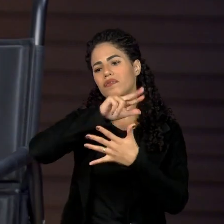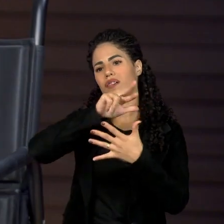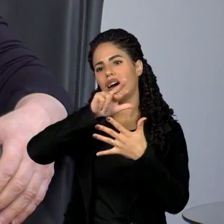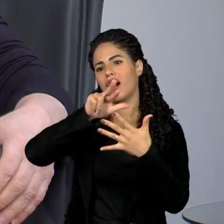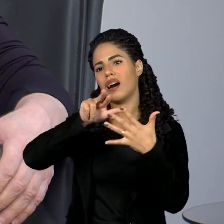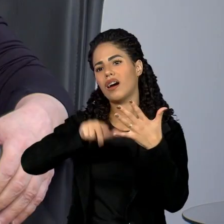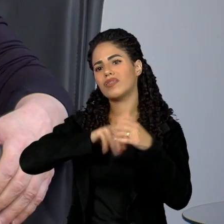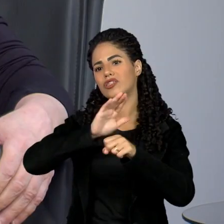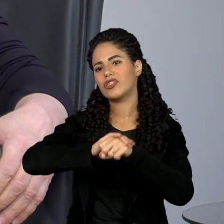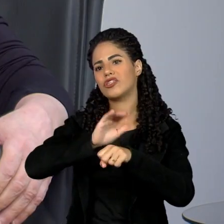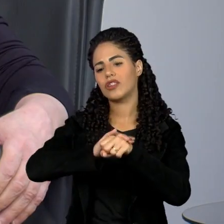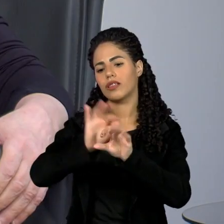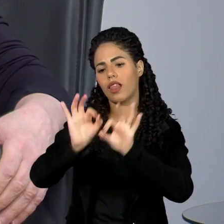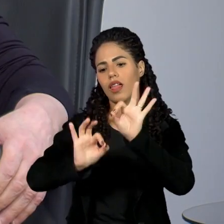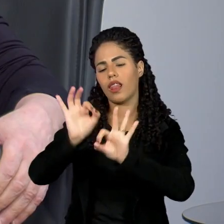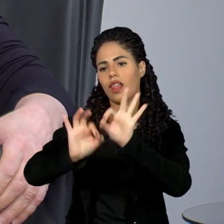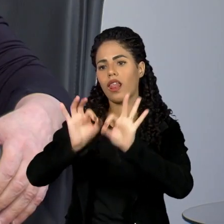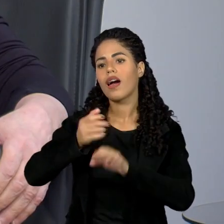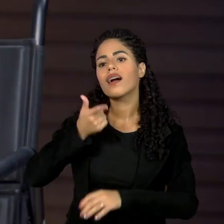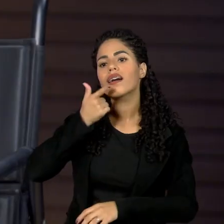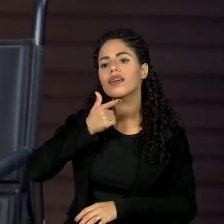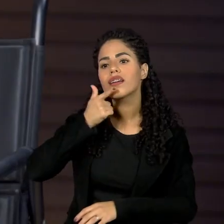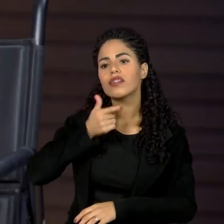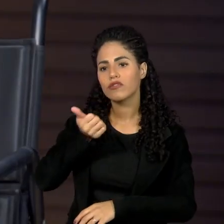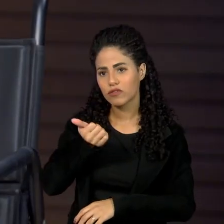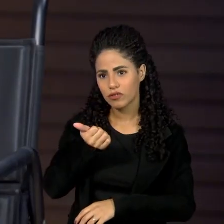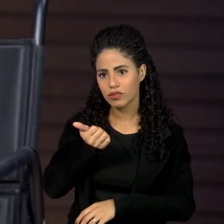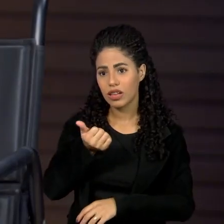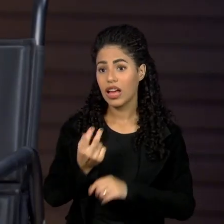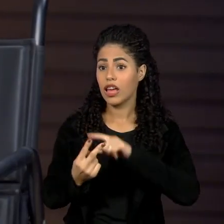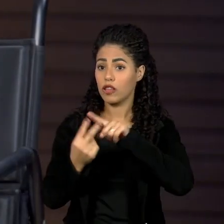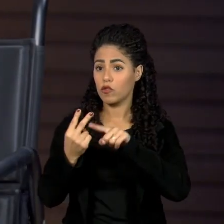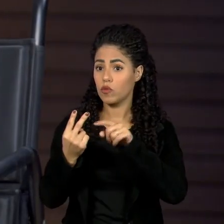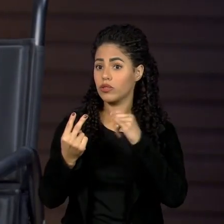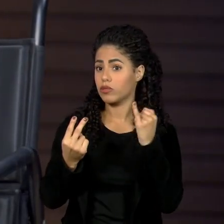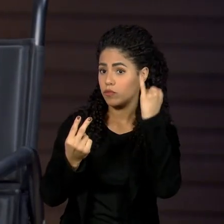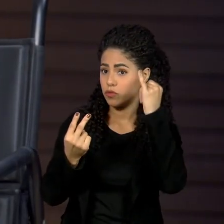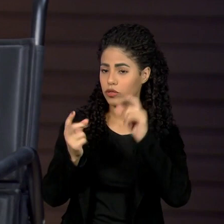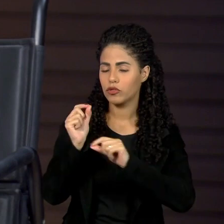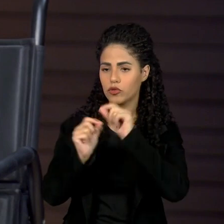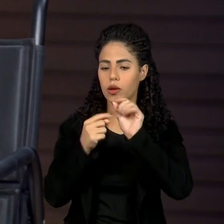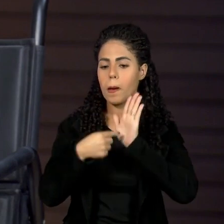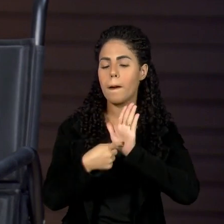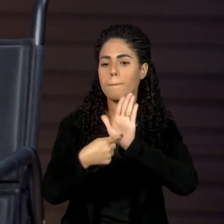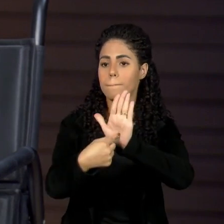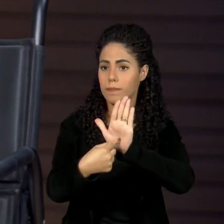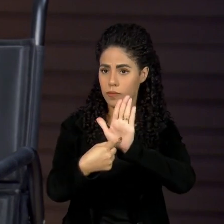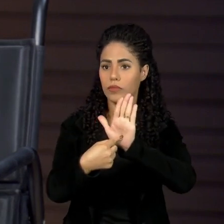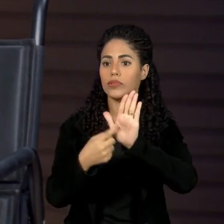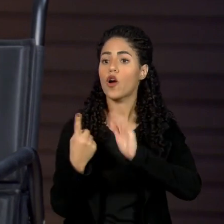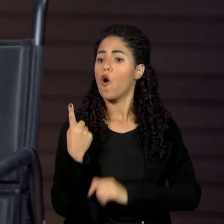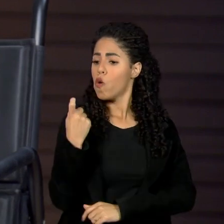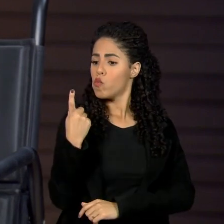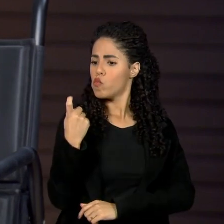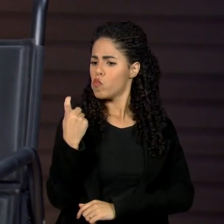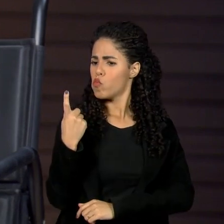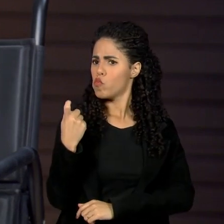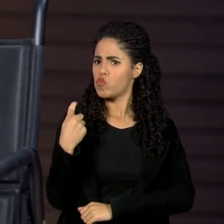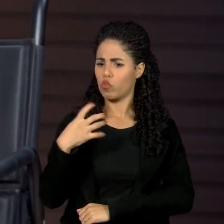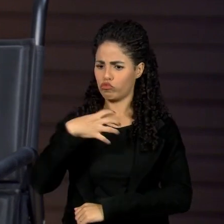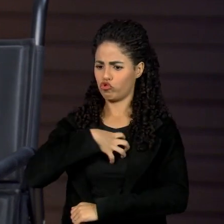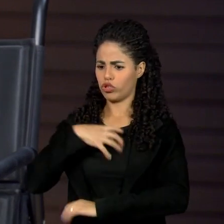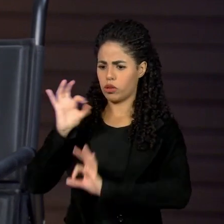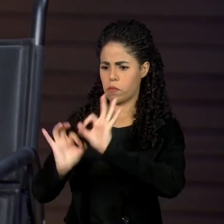fazer queijo que, quando você valoriza isso, acho que tem 2 pontos importantes. O primeiro é mostrar, não existe uma única forma de fazer